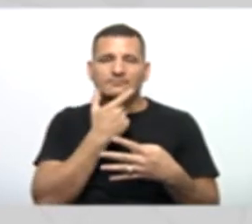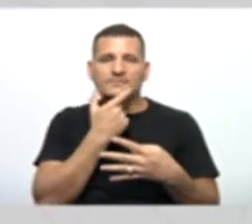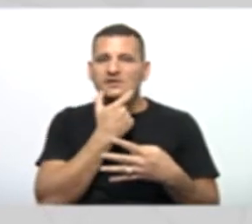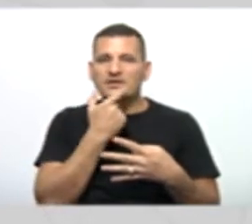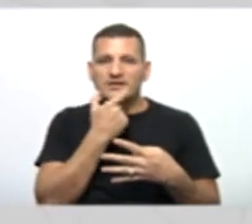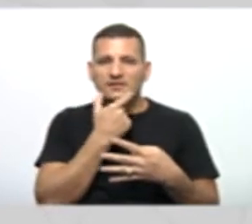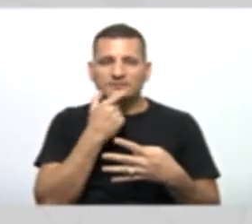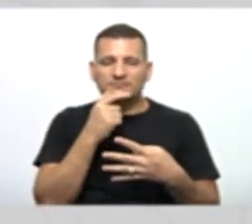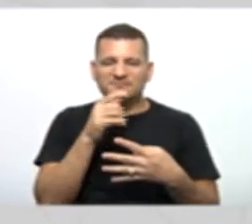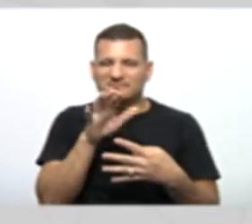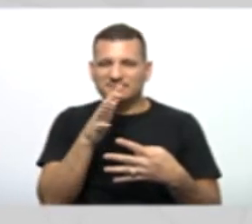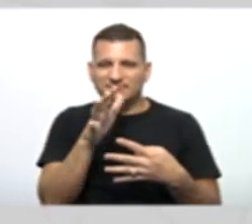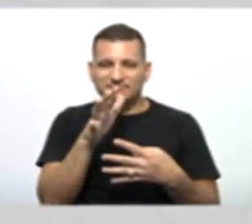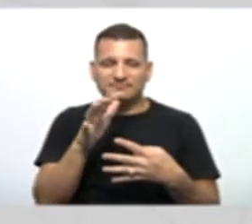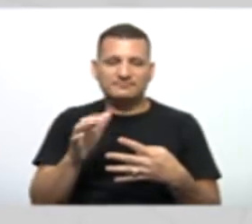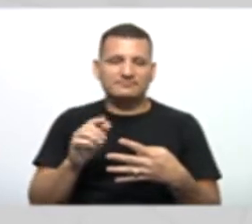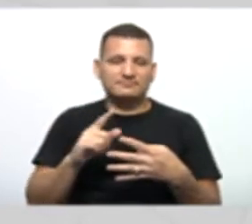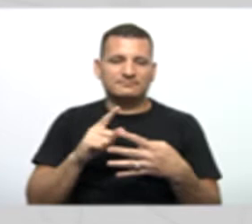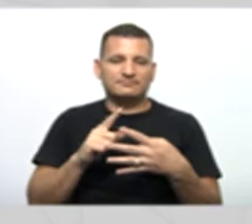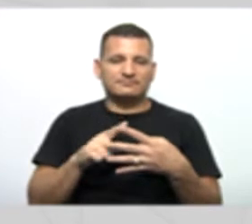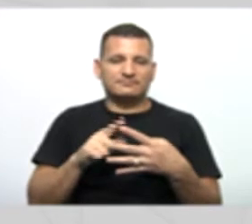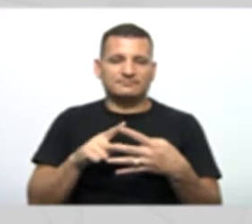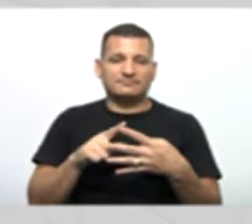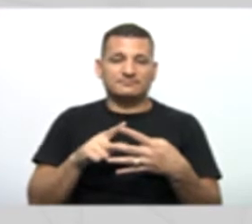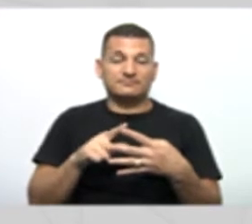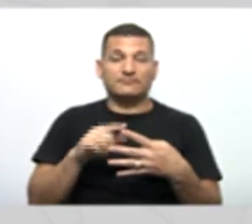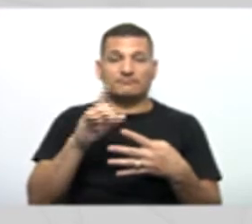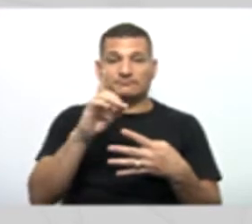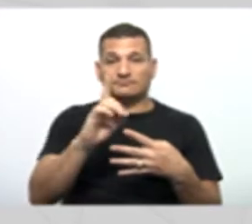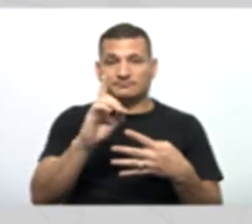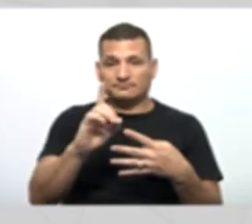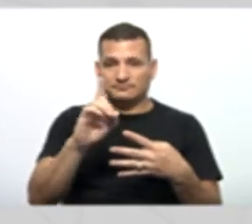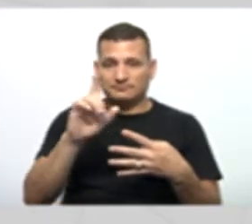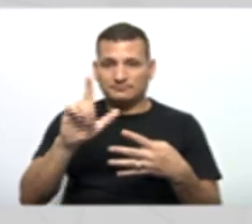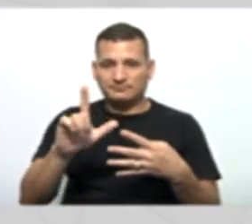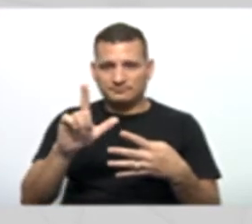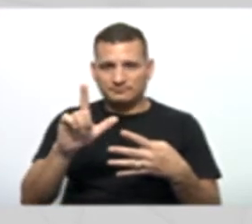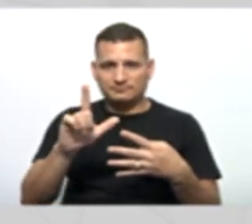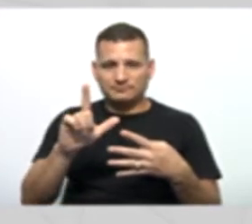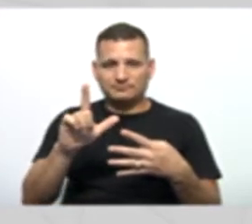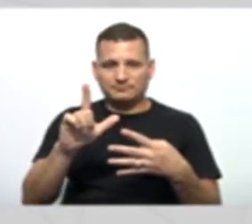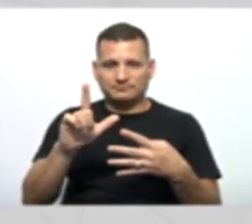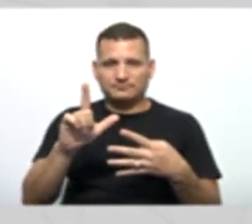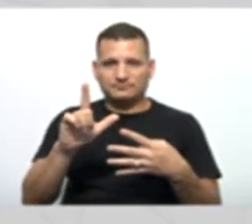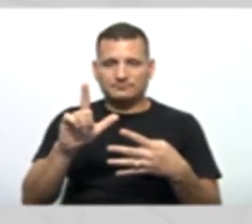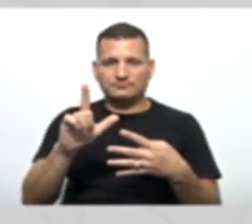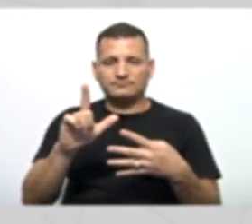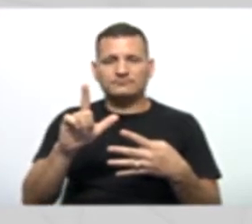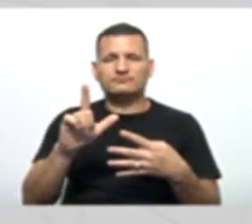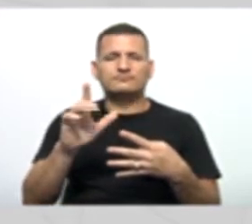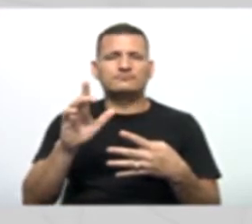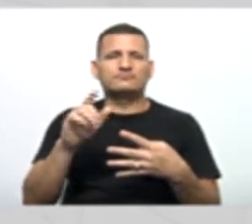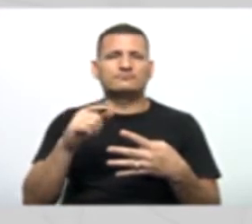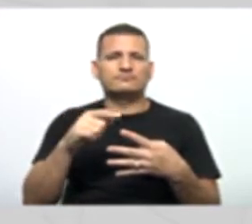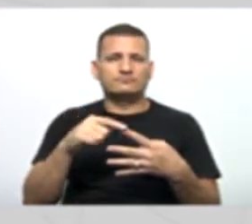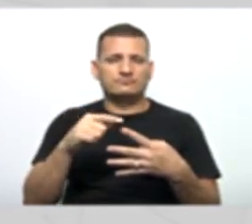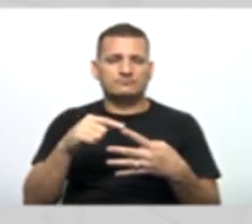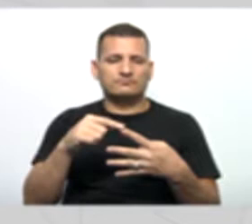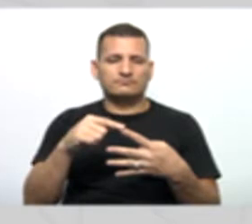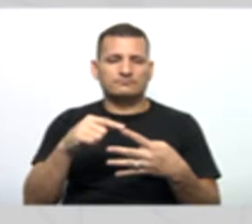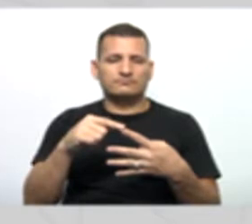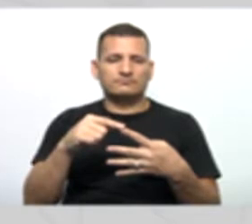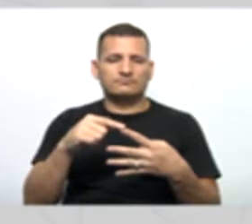Aqui, ó, linguagem de definição de dados, né? Então, o que importa aqui do Data Definition Language é a parte